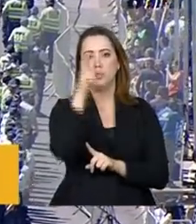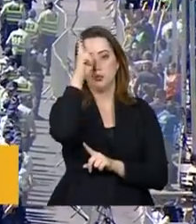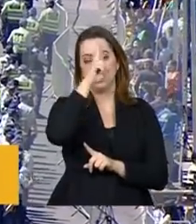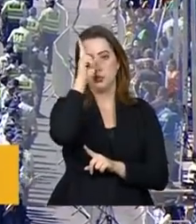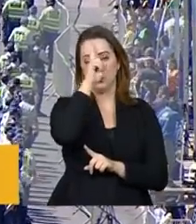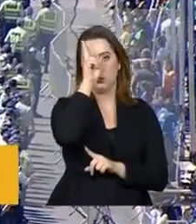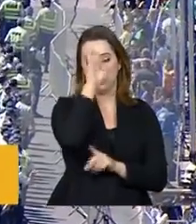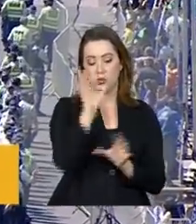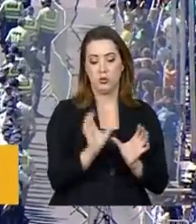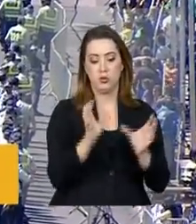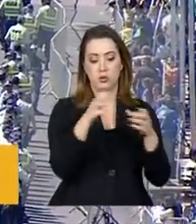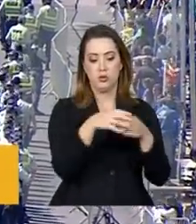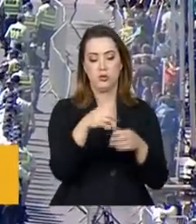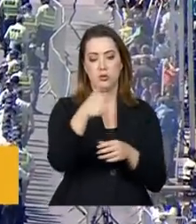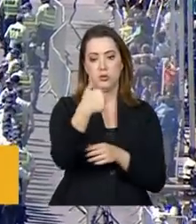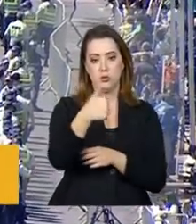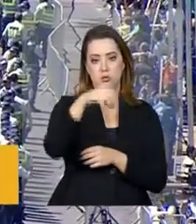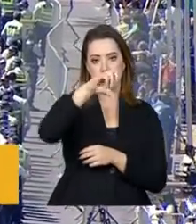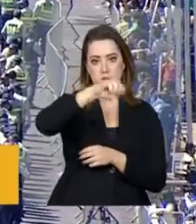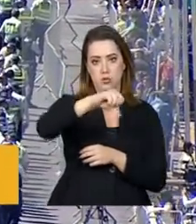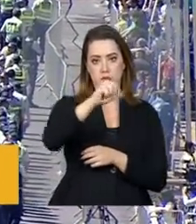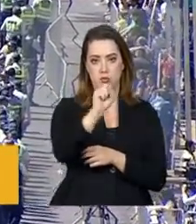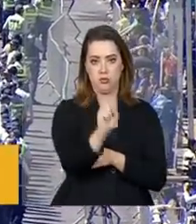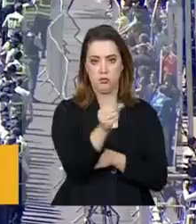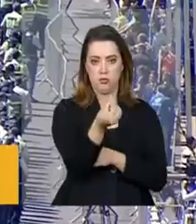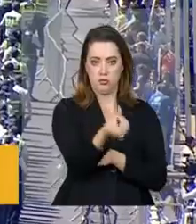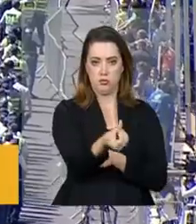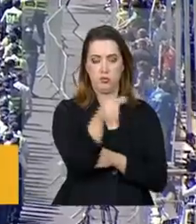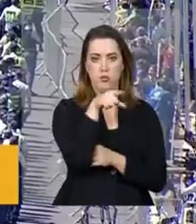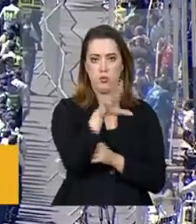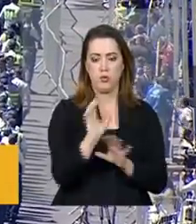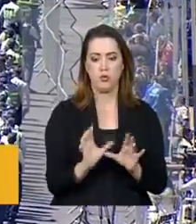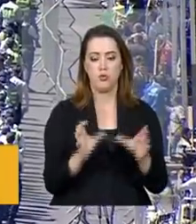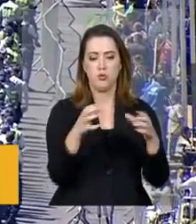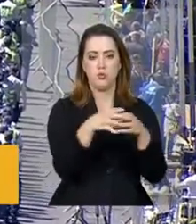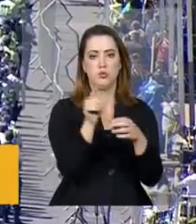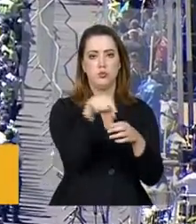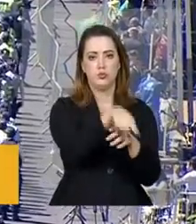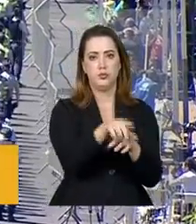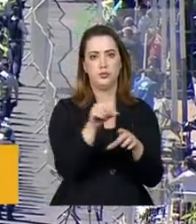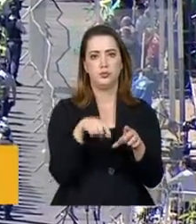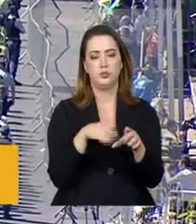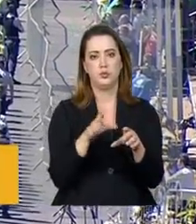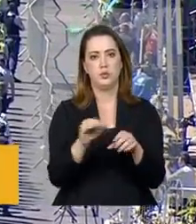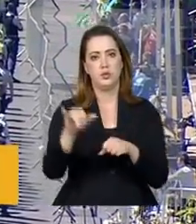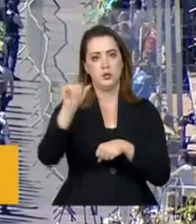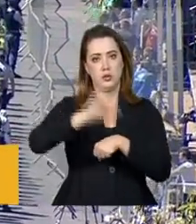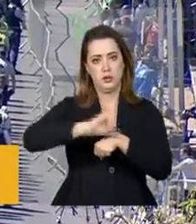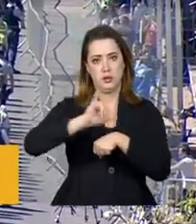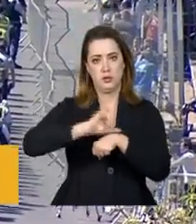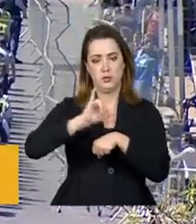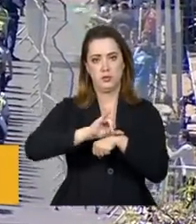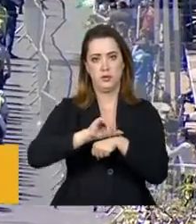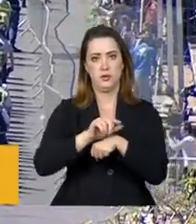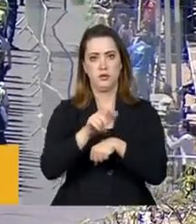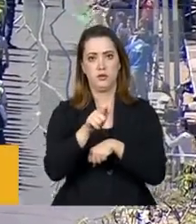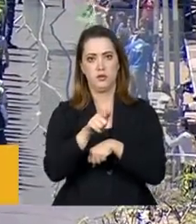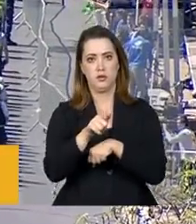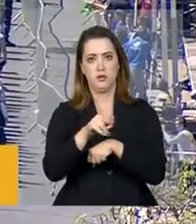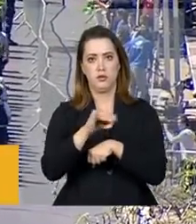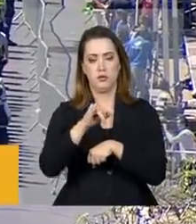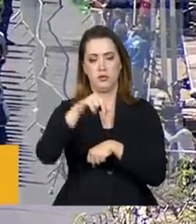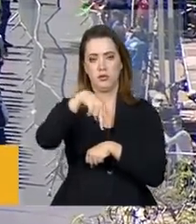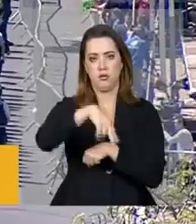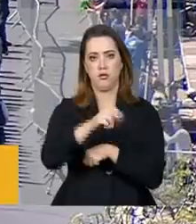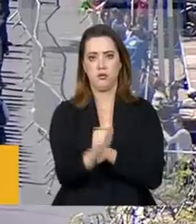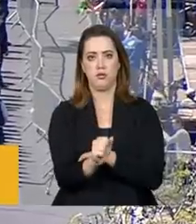que foi criada em 1986. Foi ocupação da capital da Guiana Francesa. Exatamente. Né, que ainda Exatamente.